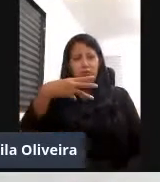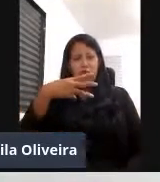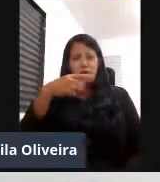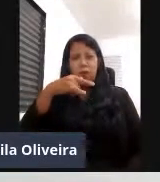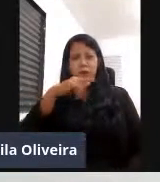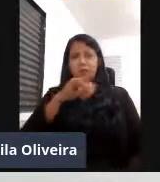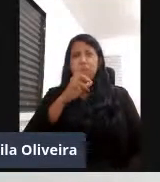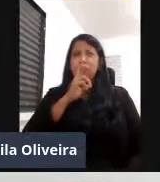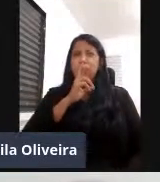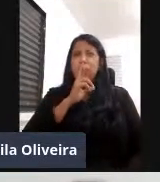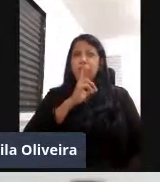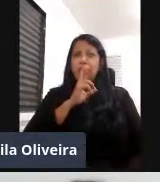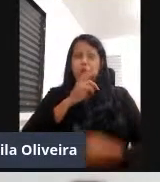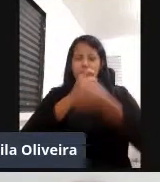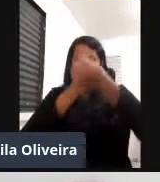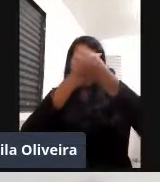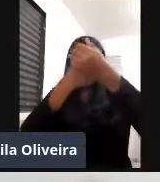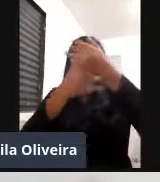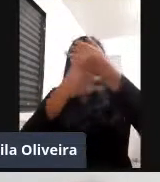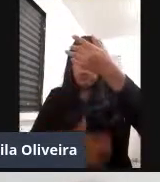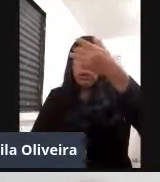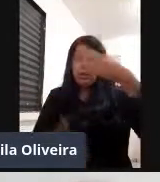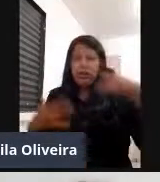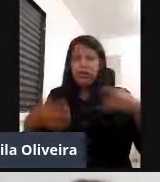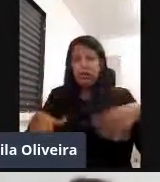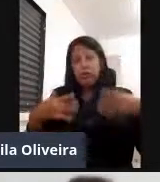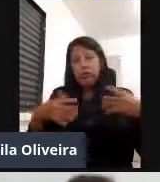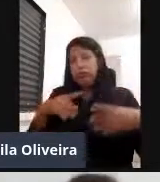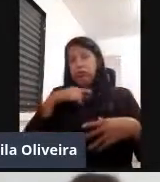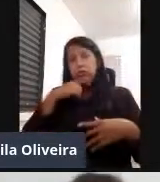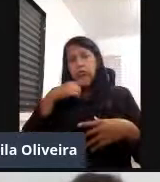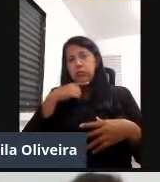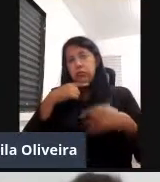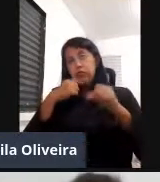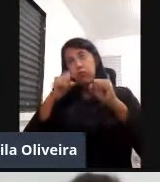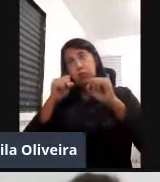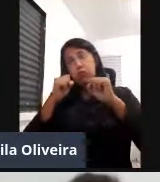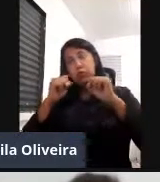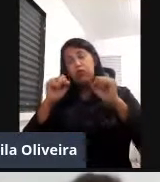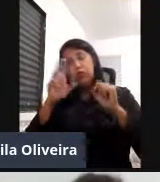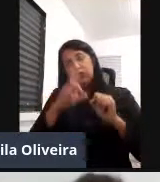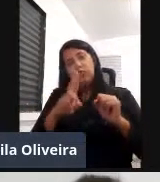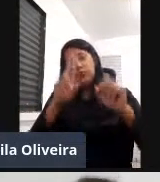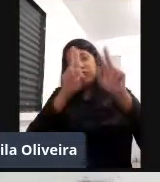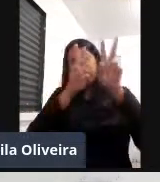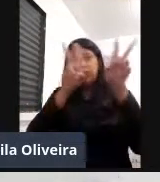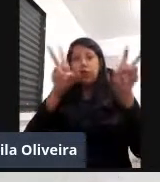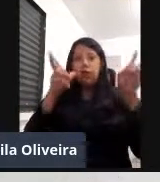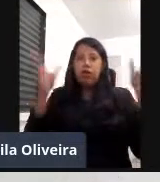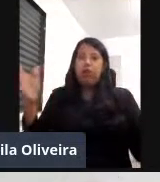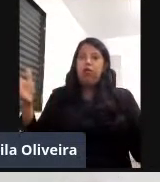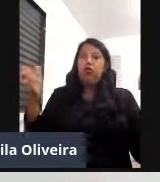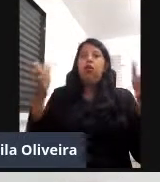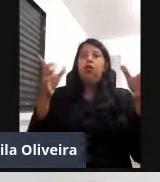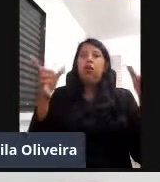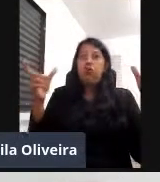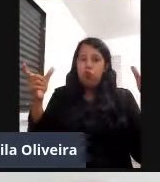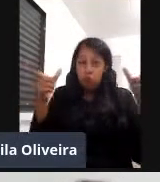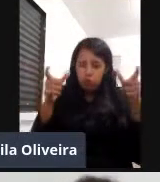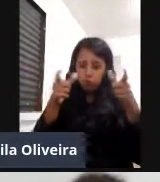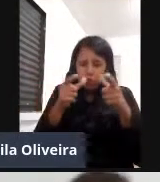e itens para ver se exatamente era o que eu queria. E aí, a partir do momento que a gente coloca aqui, essa